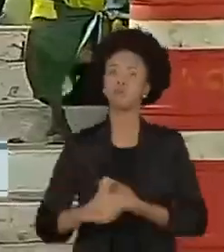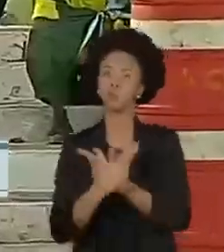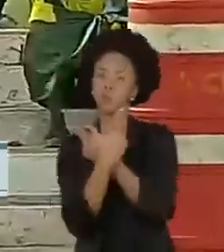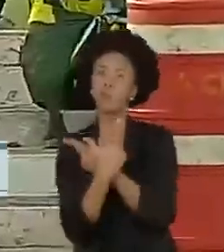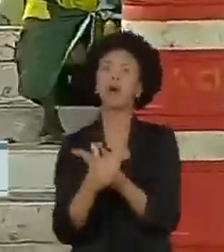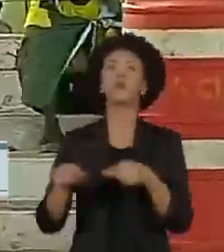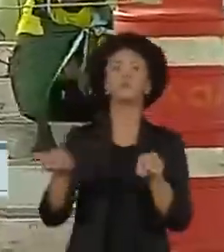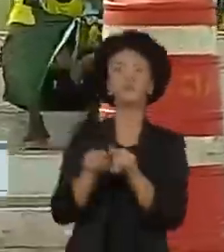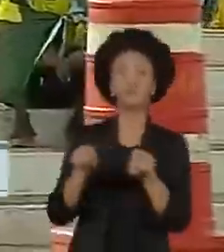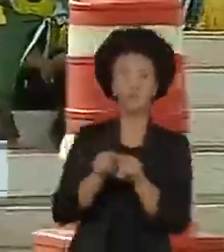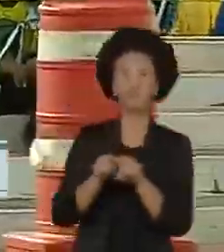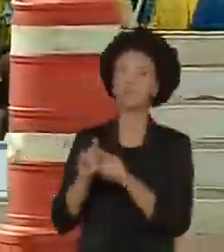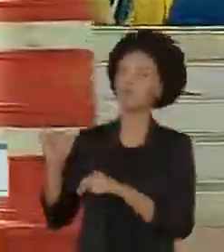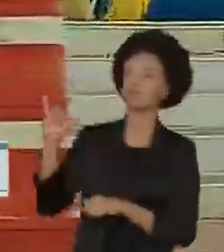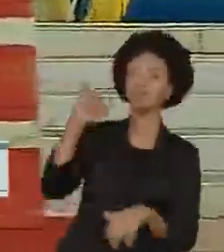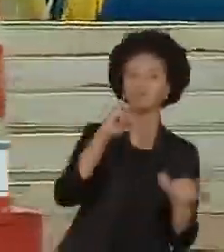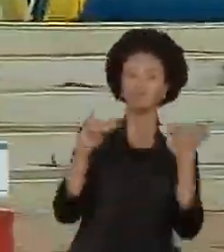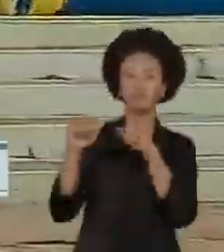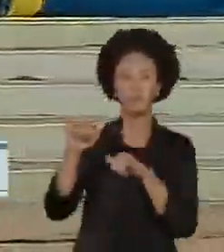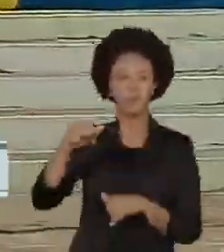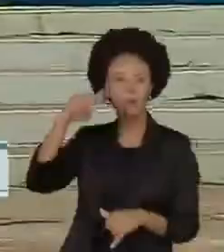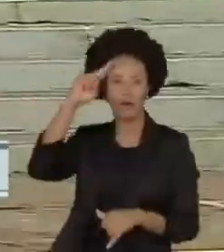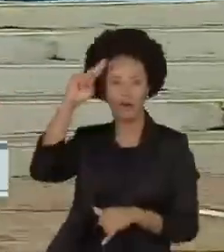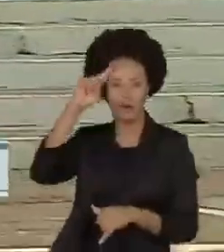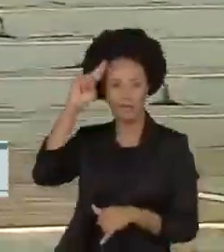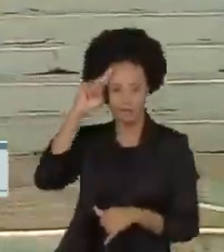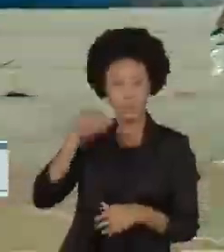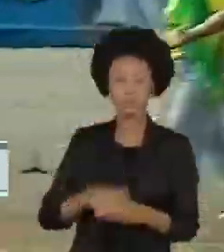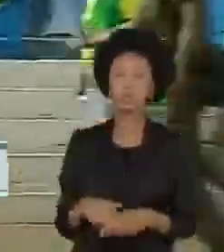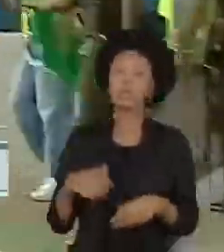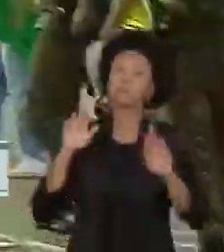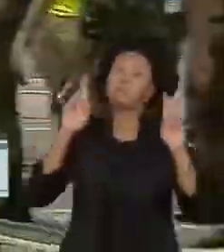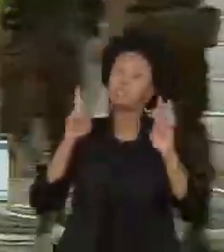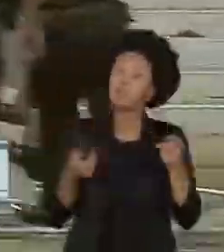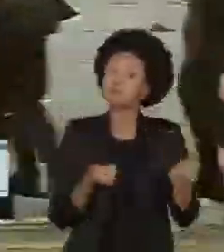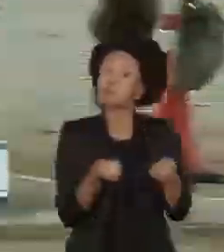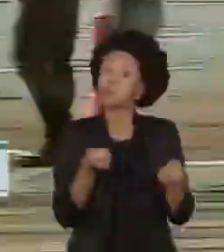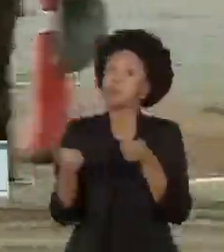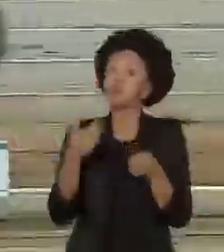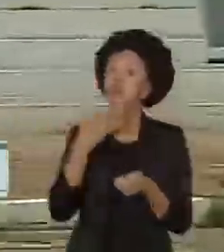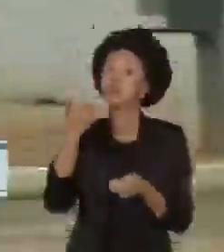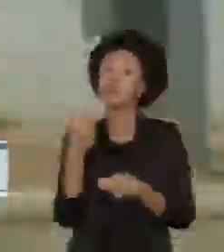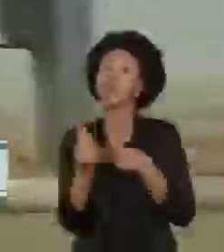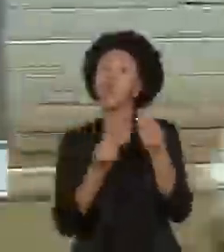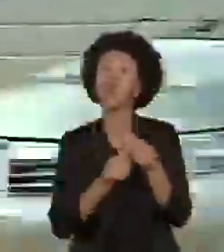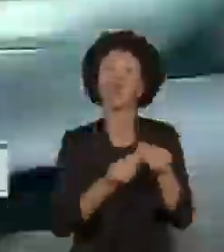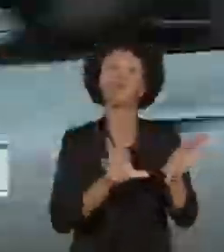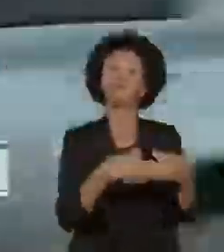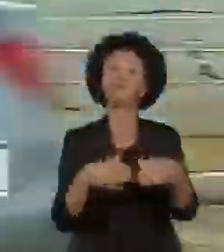a mudança, a equipe de transição espera ter maior controle e agilidade das medidas de desmonte dos